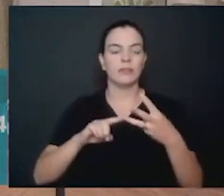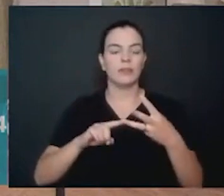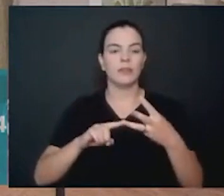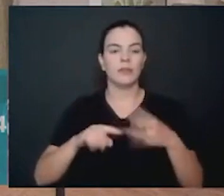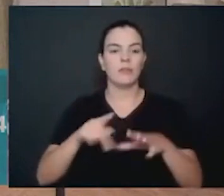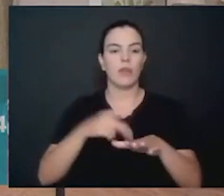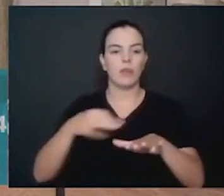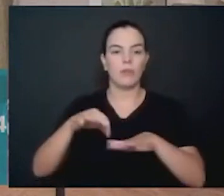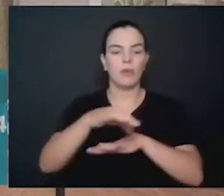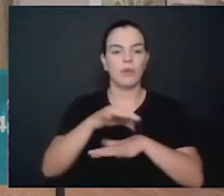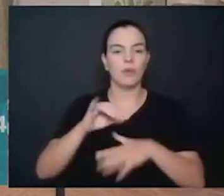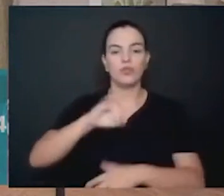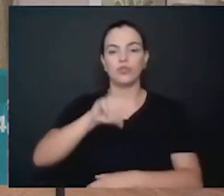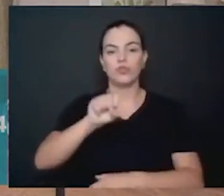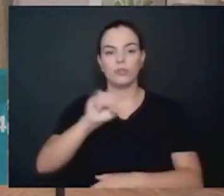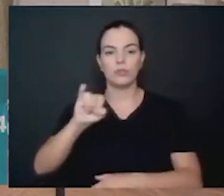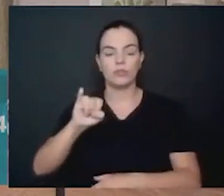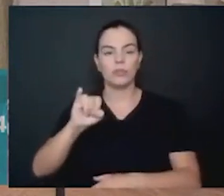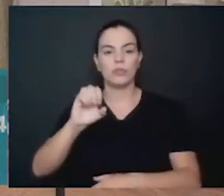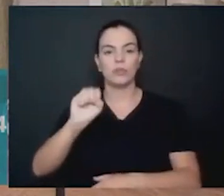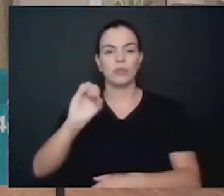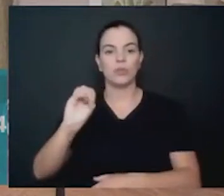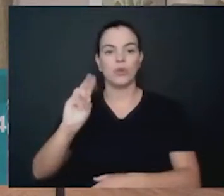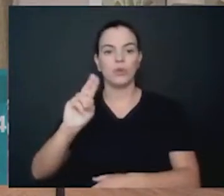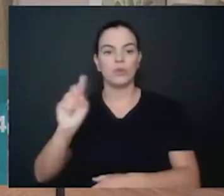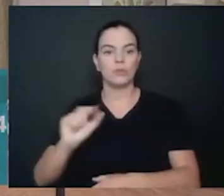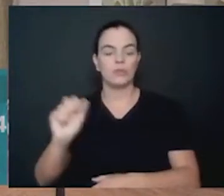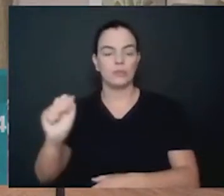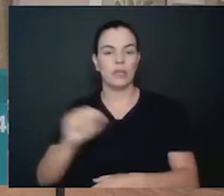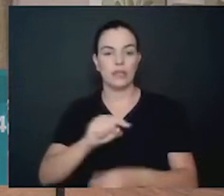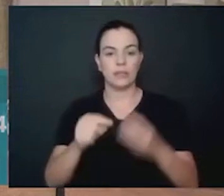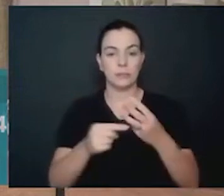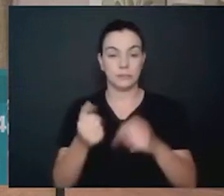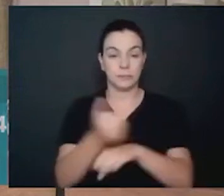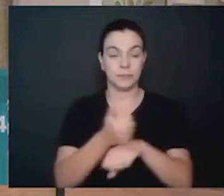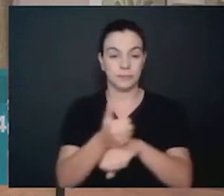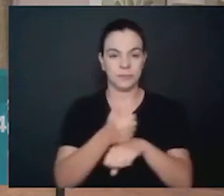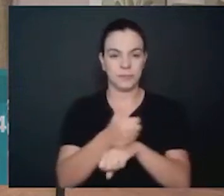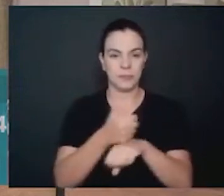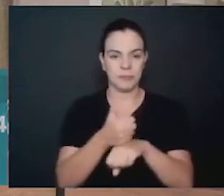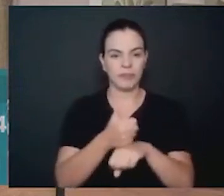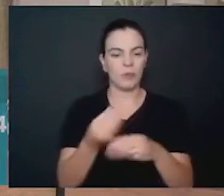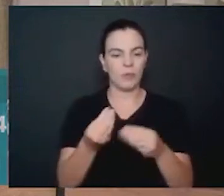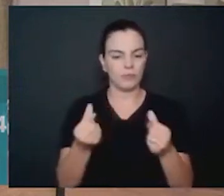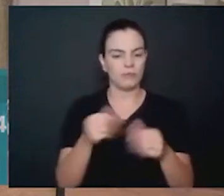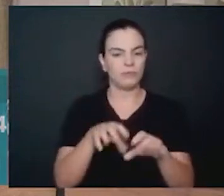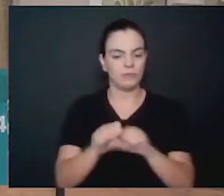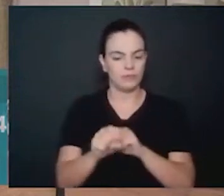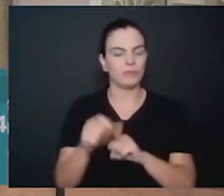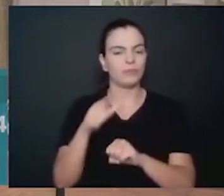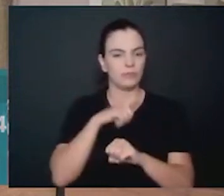bck de Souza as três profissionais são extremamente qualificadas e Preparadas para